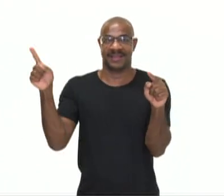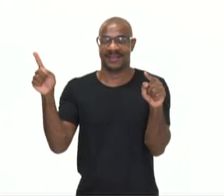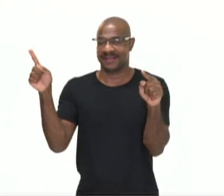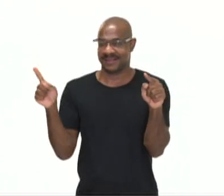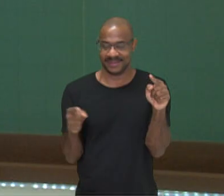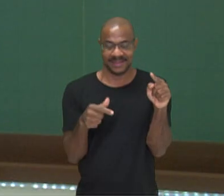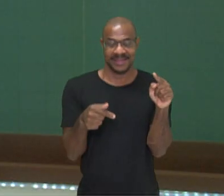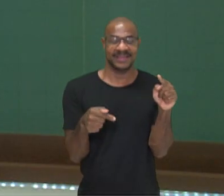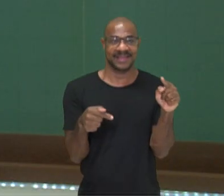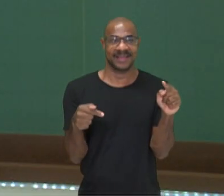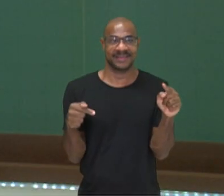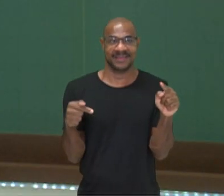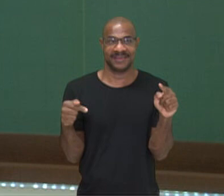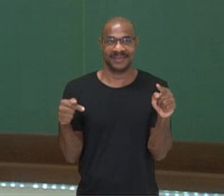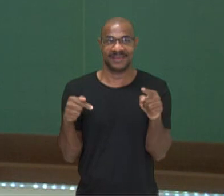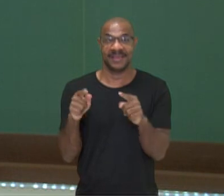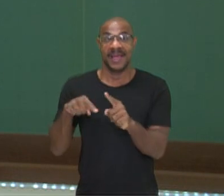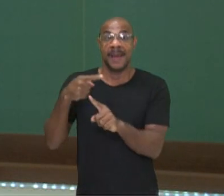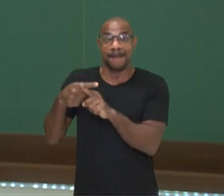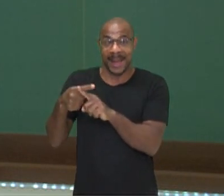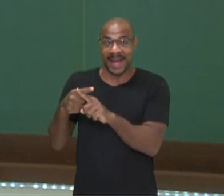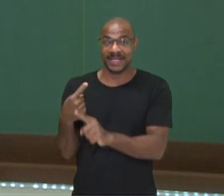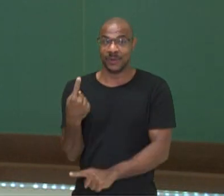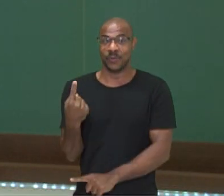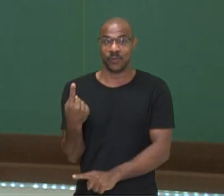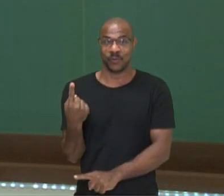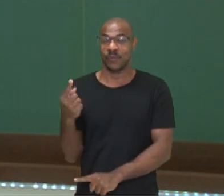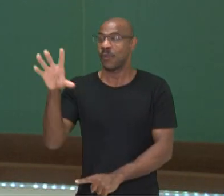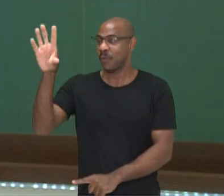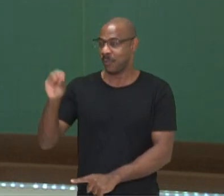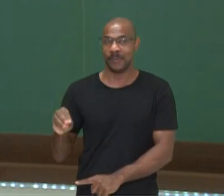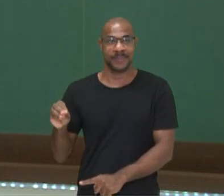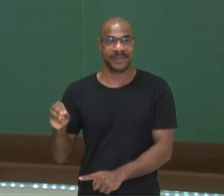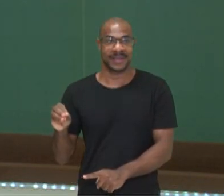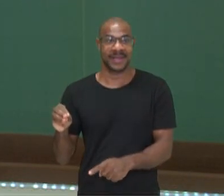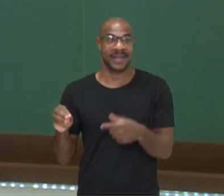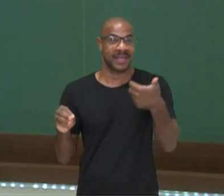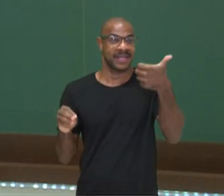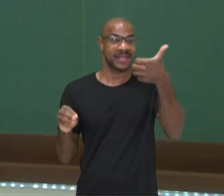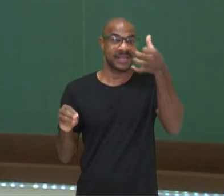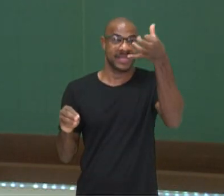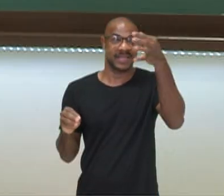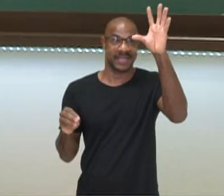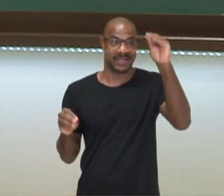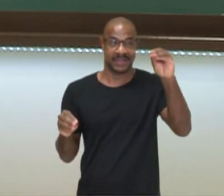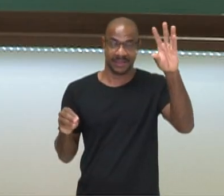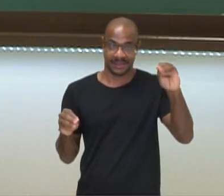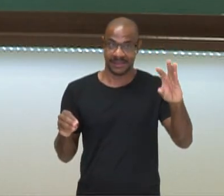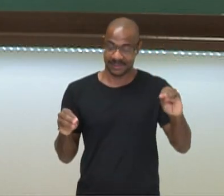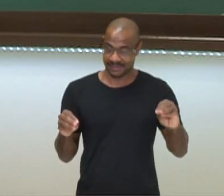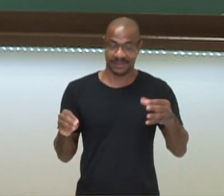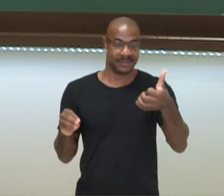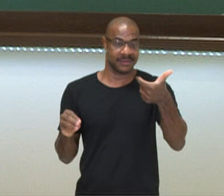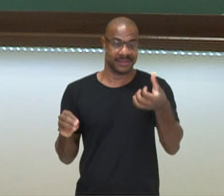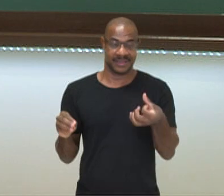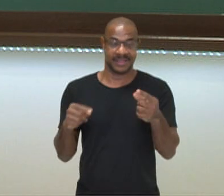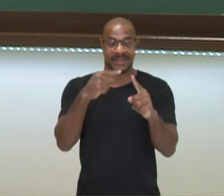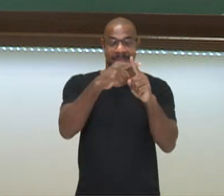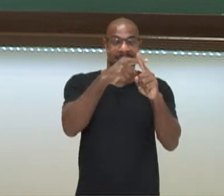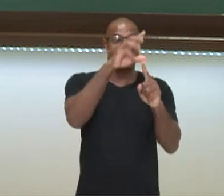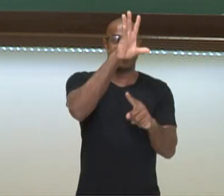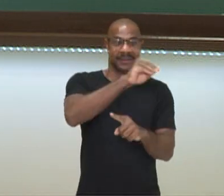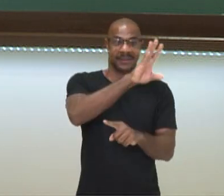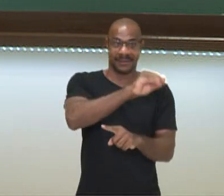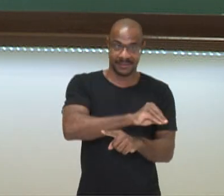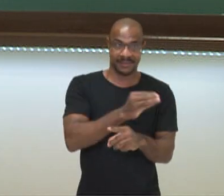3, 7. Mais o 1 que estava ali, certo? Então, a gente eliminou os parênteses. O que eu vou olhar